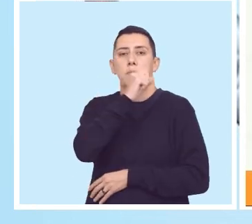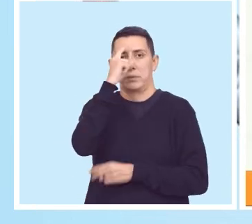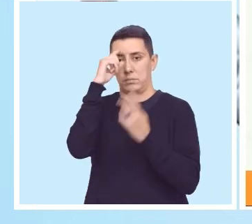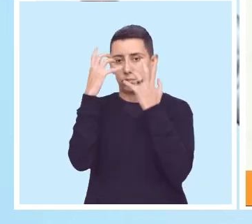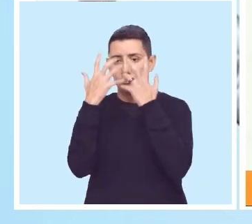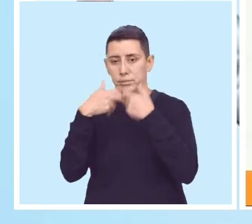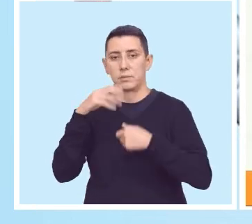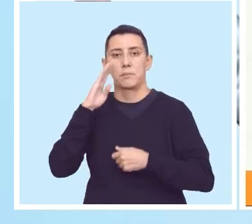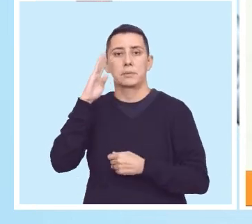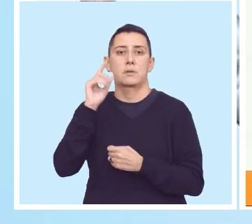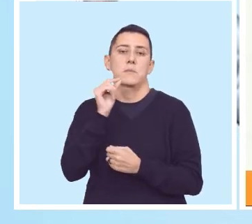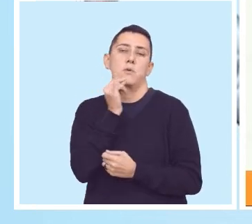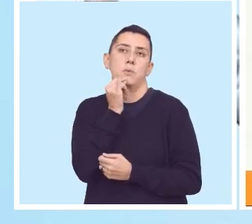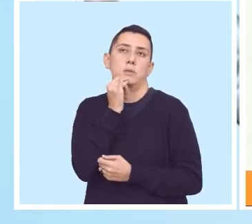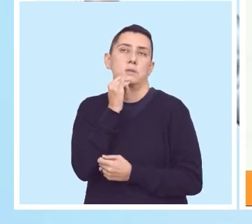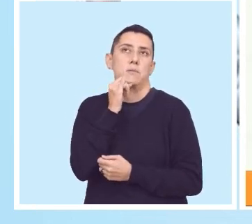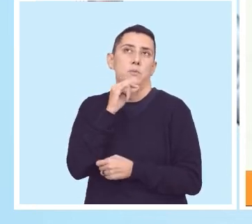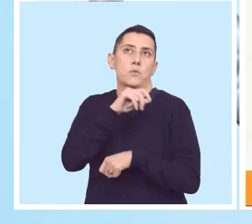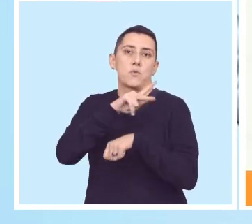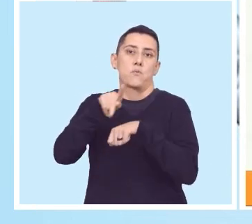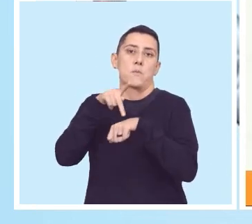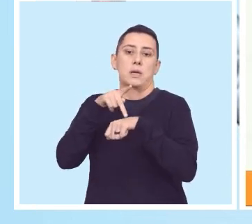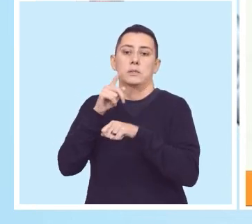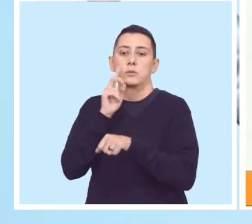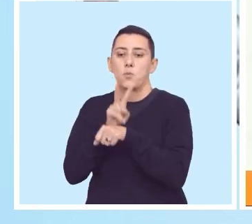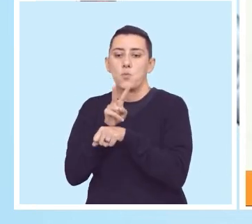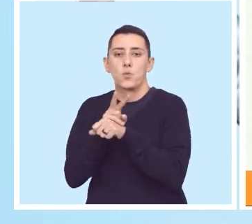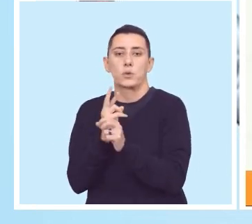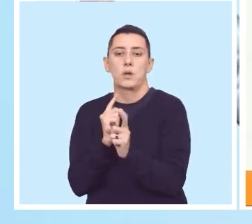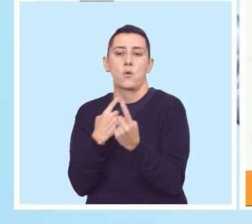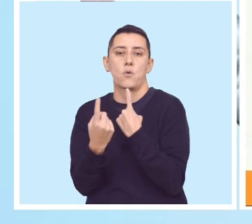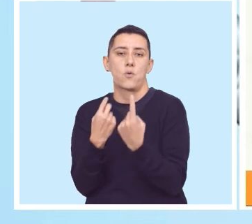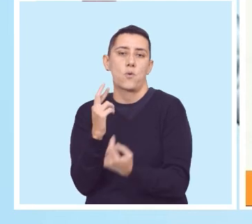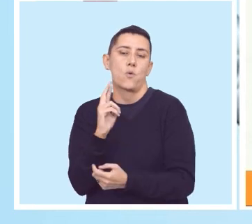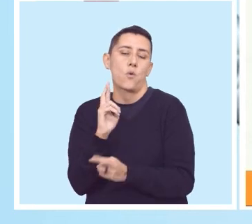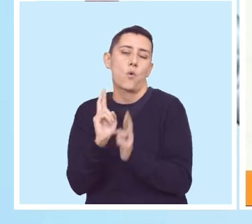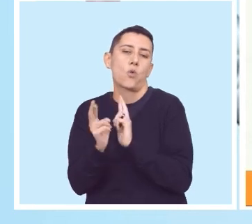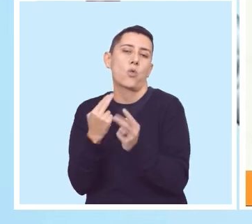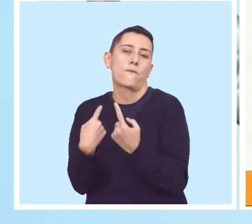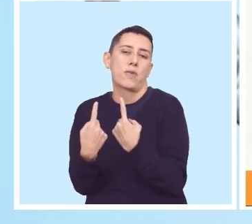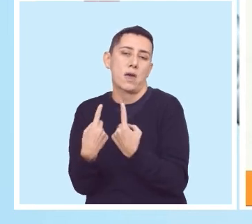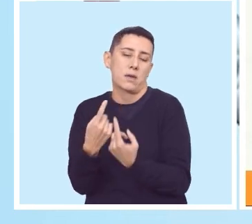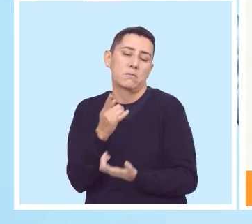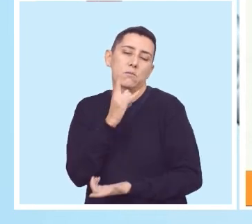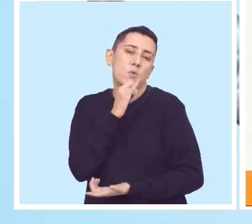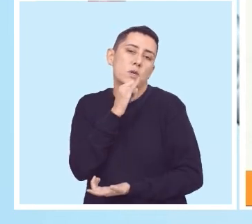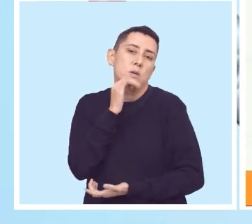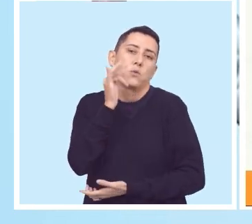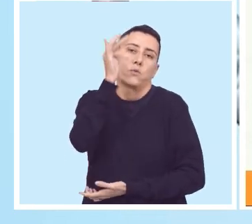rodoviária de um país, por exemplo. Então, seria uma possibilidade futura, né, um exemplo.